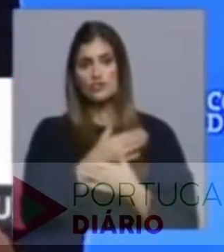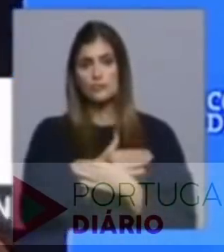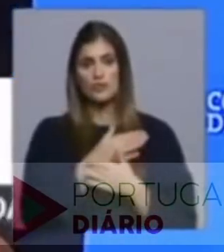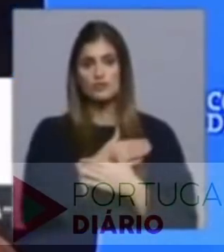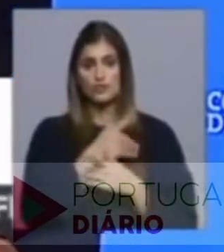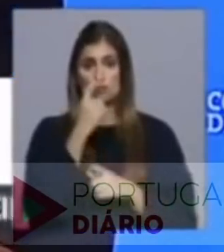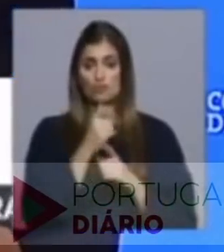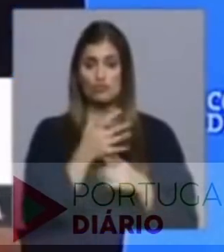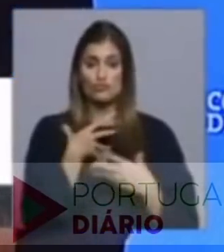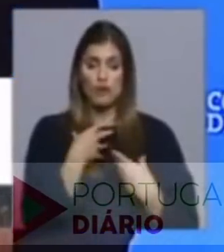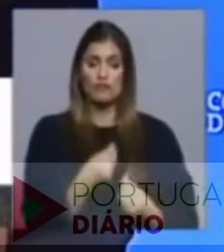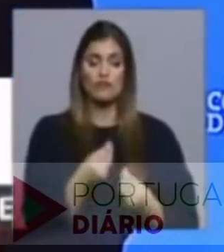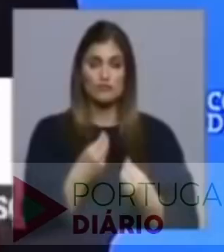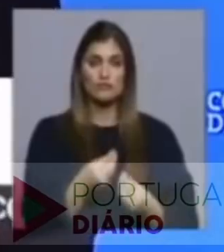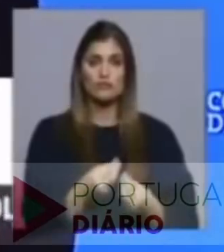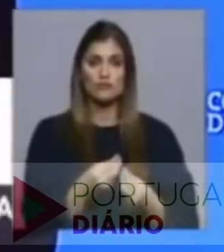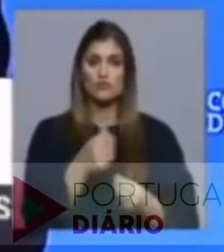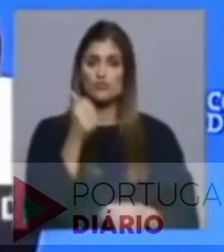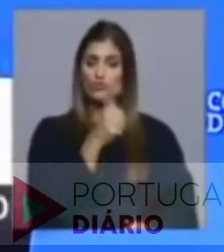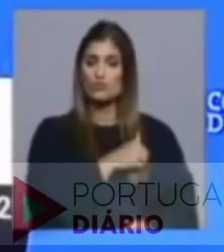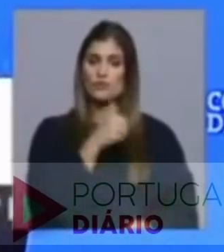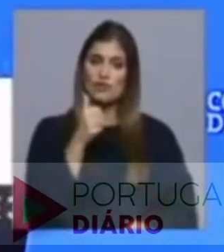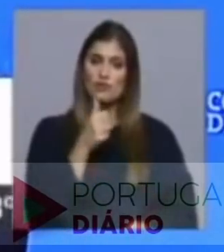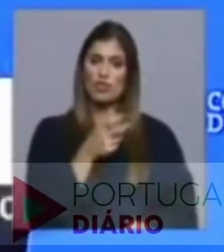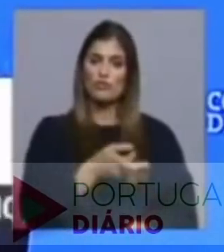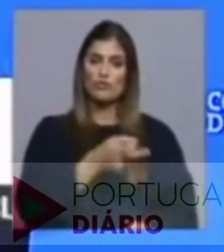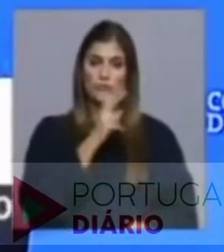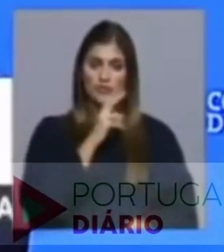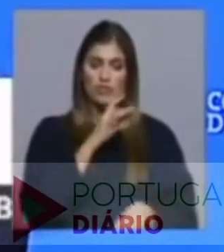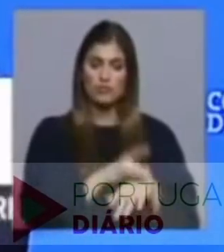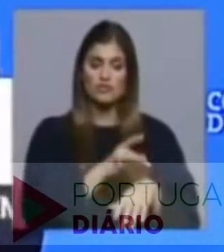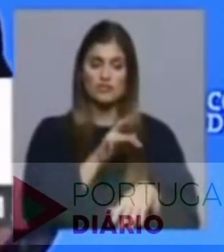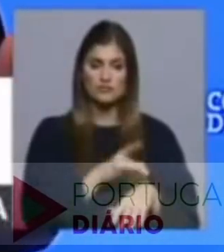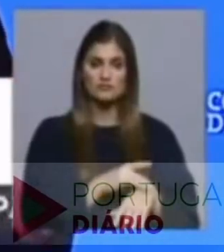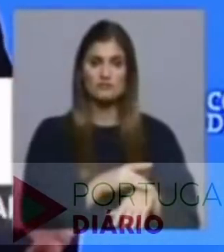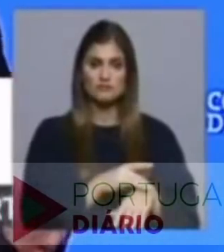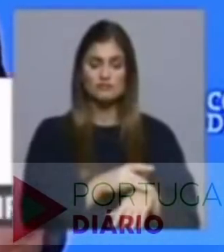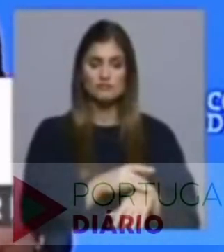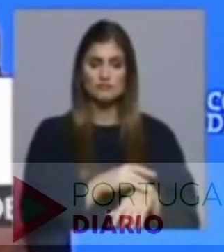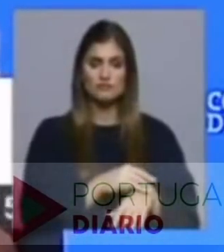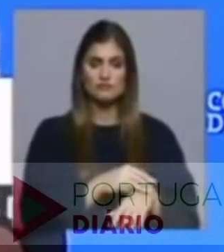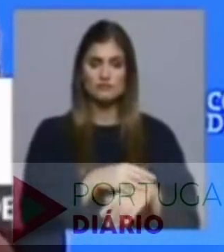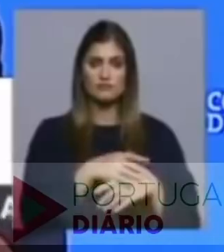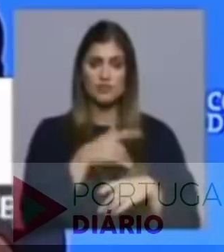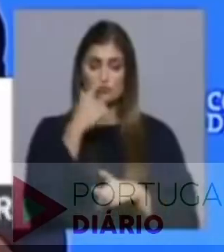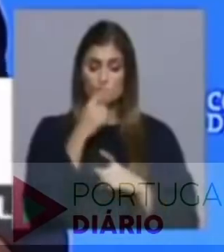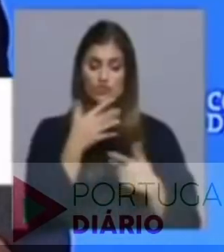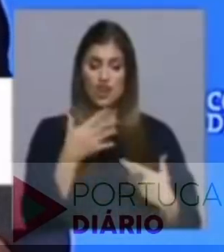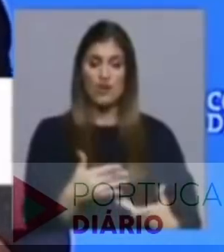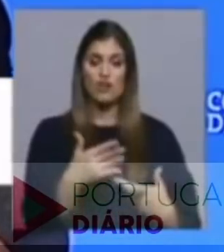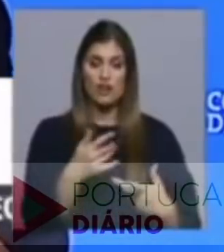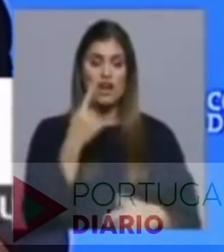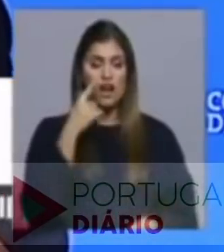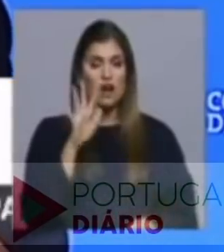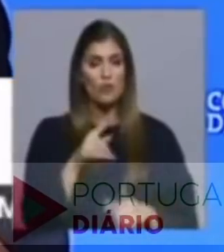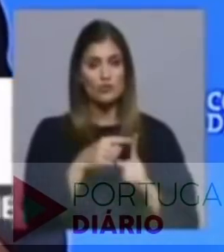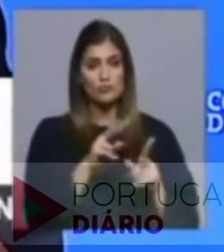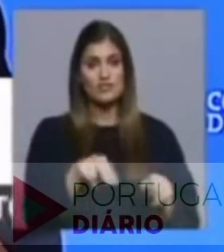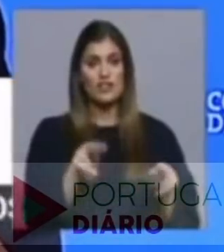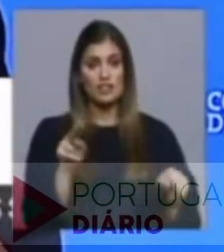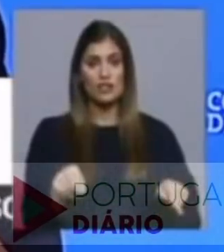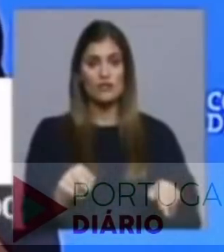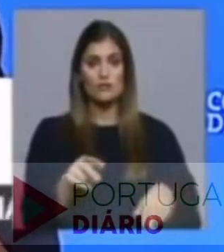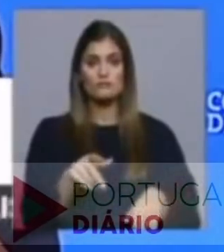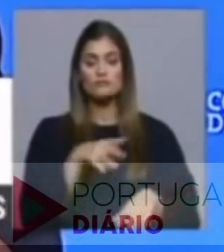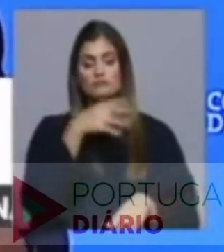queridos, aqueles que sofreram duramente a doença, aqueles que ainda estão hoje internados. Uma palavra